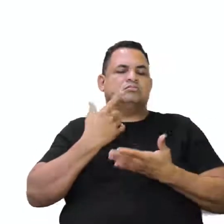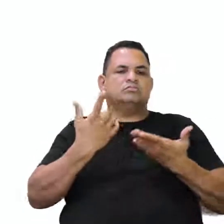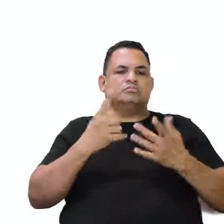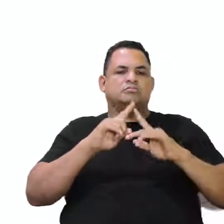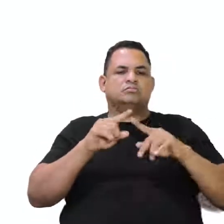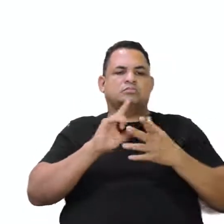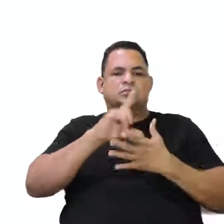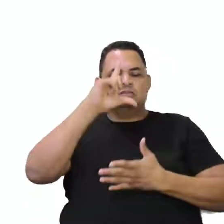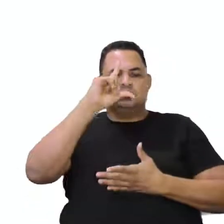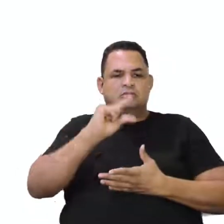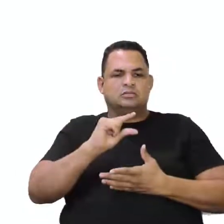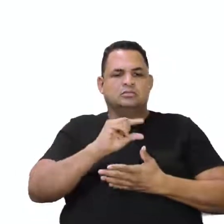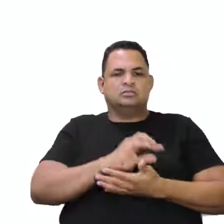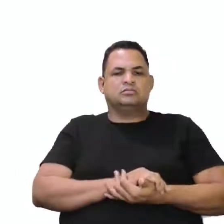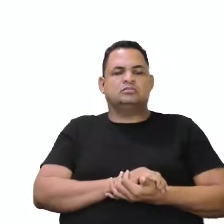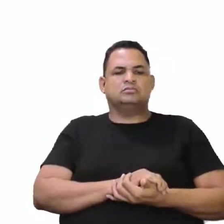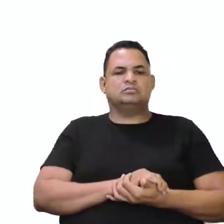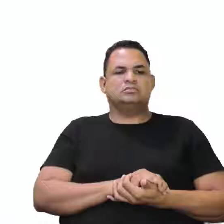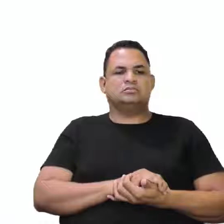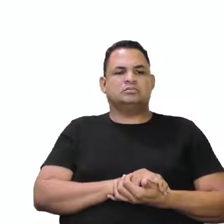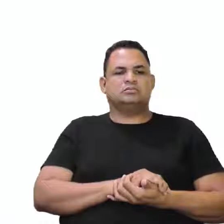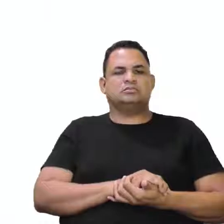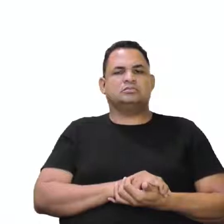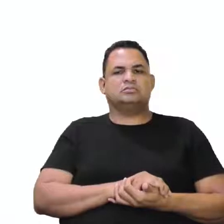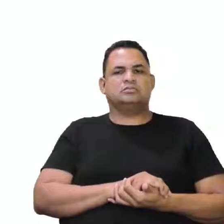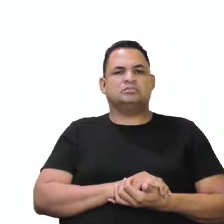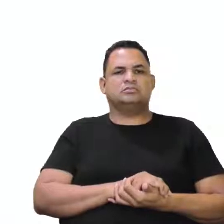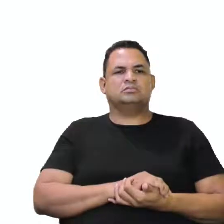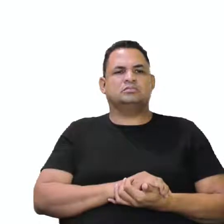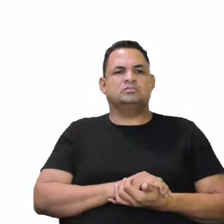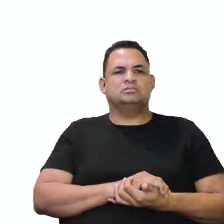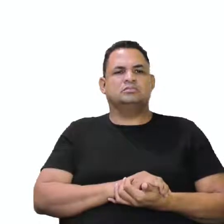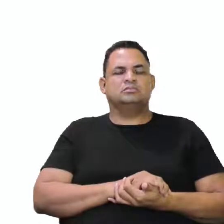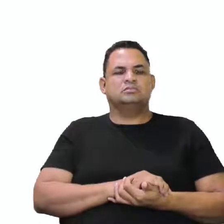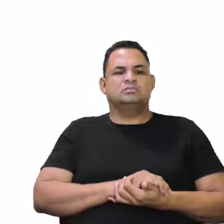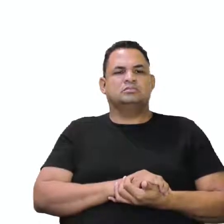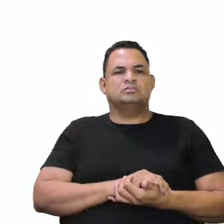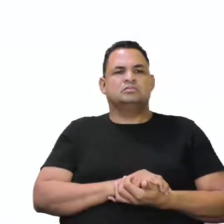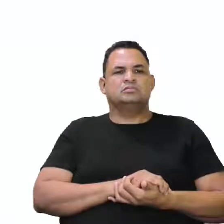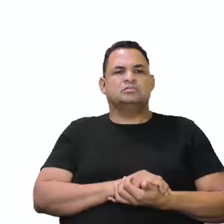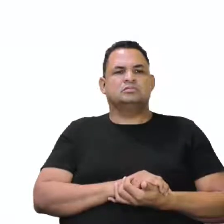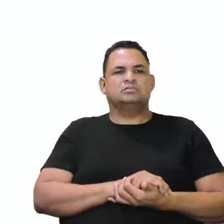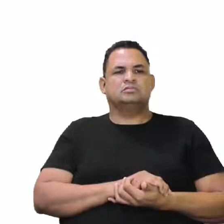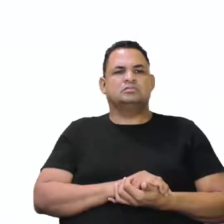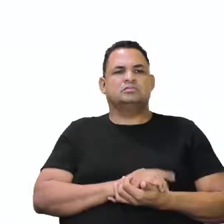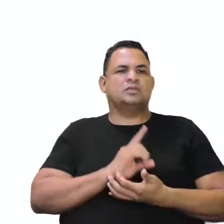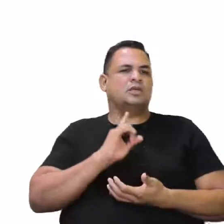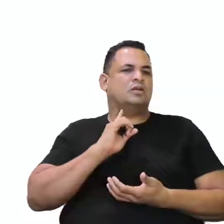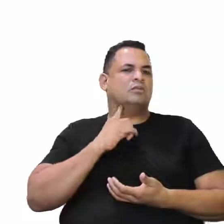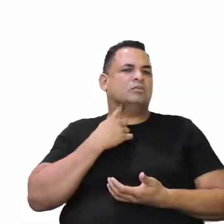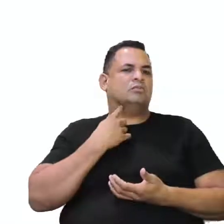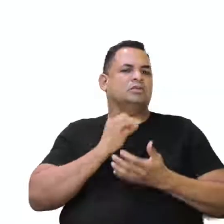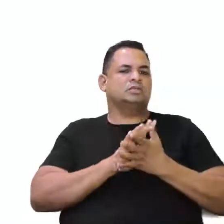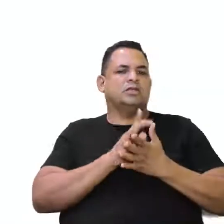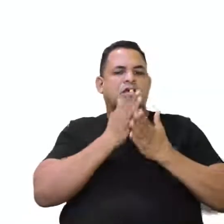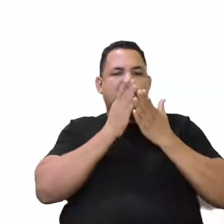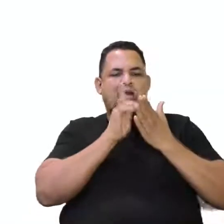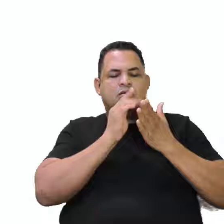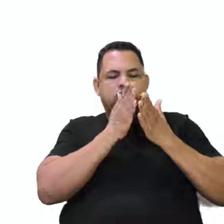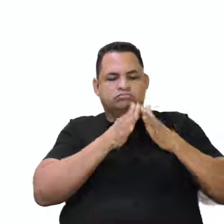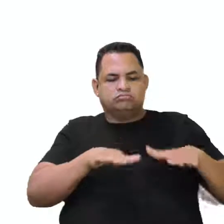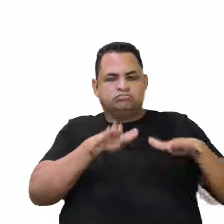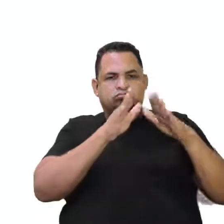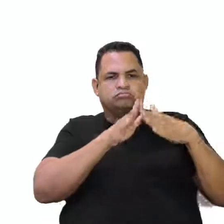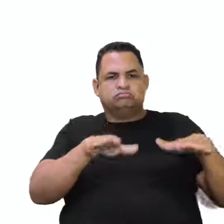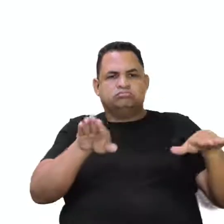mas minimiza um tiquinho. Tiquinho mesmo, né? Poluição marinha. Em grande